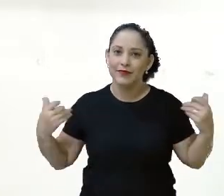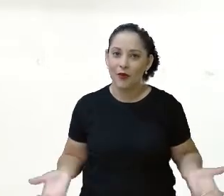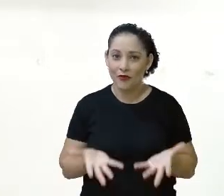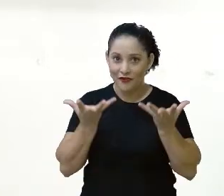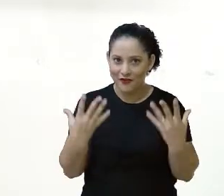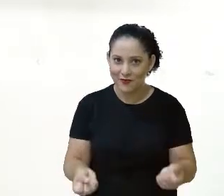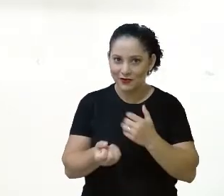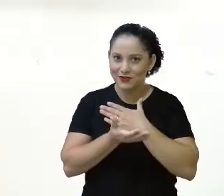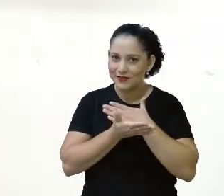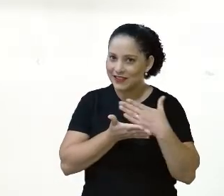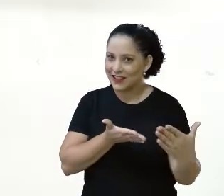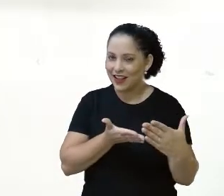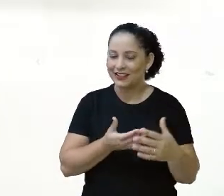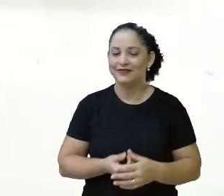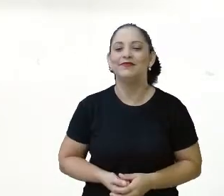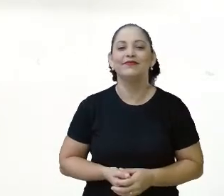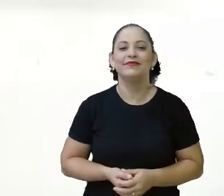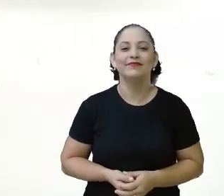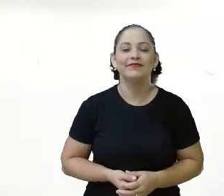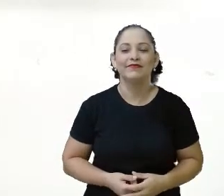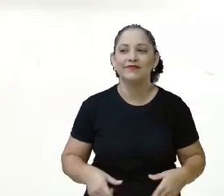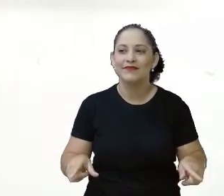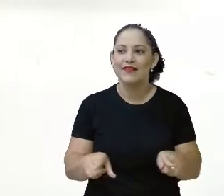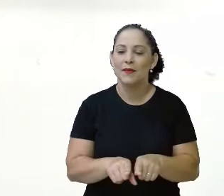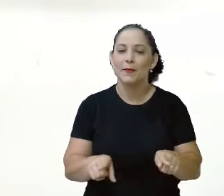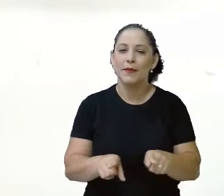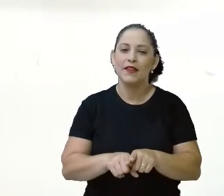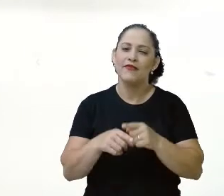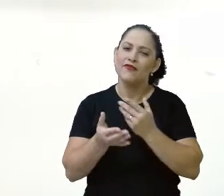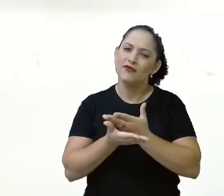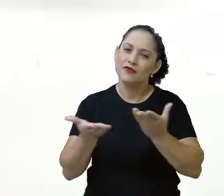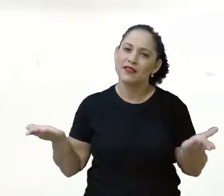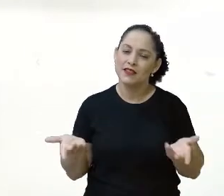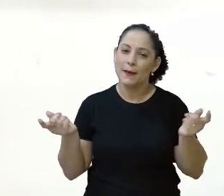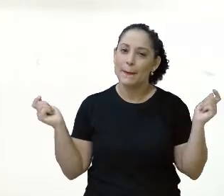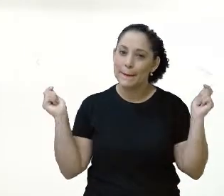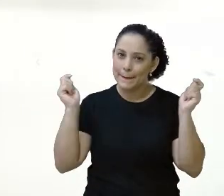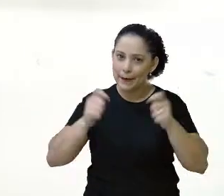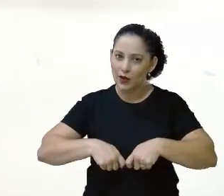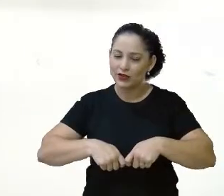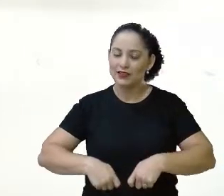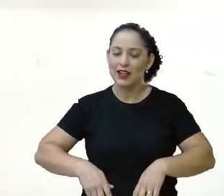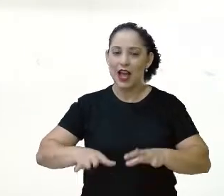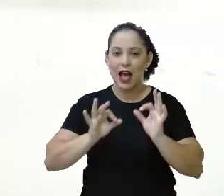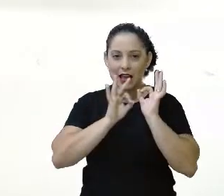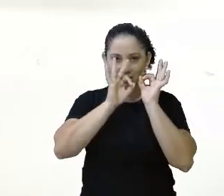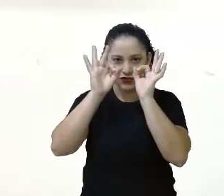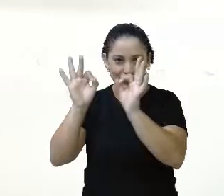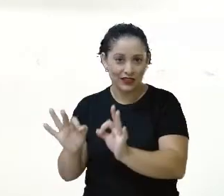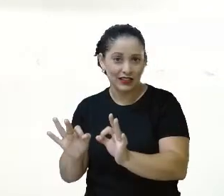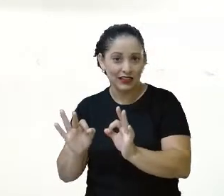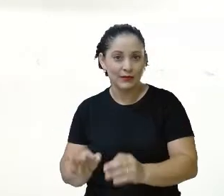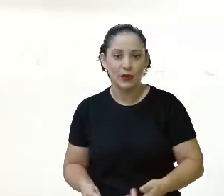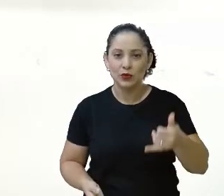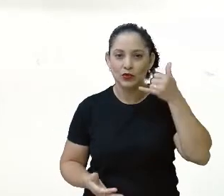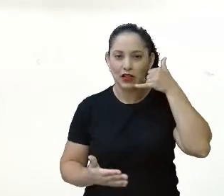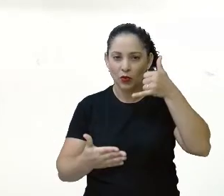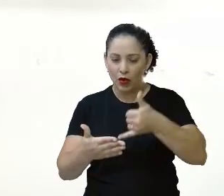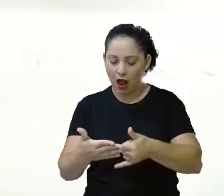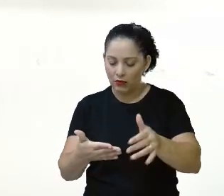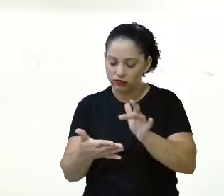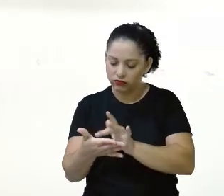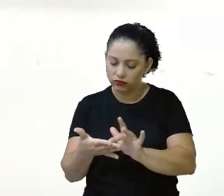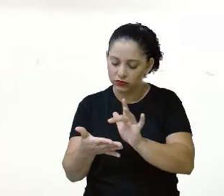lá. Além disso, você pode também assistir pelo smartphone,